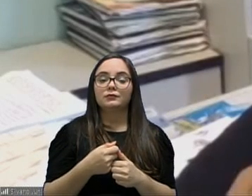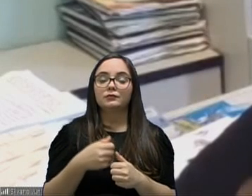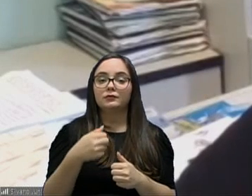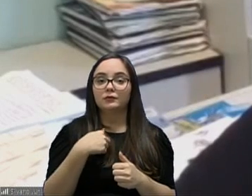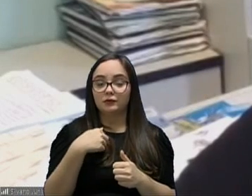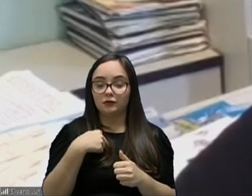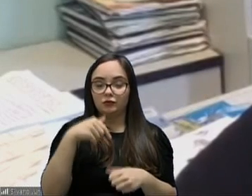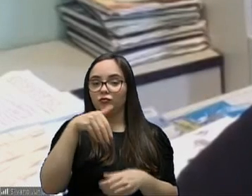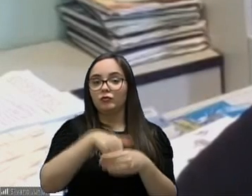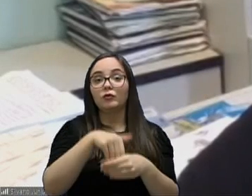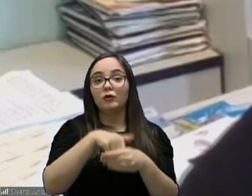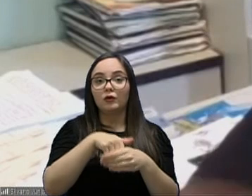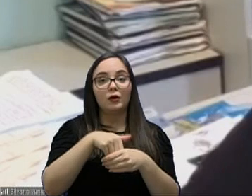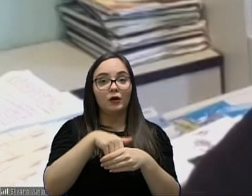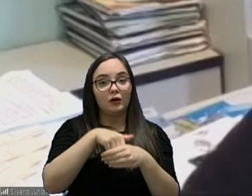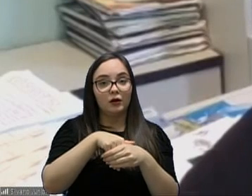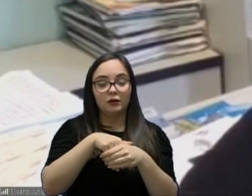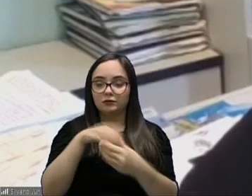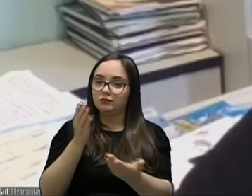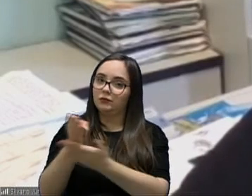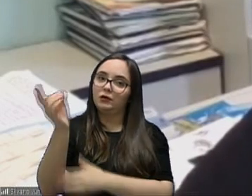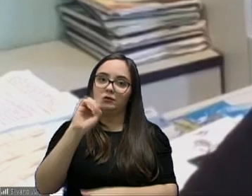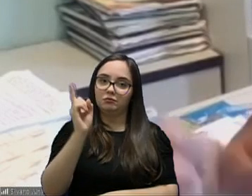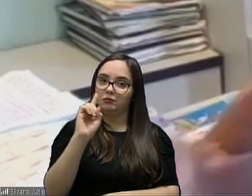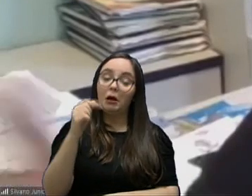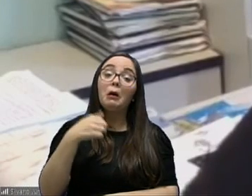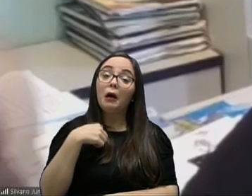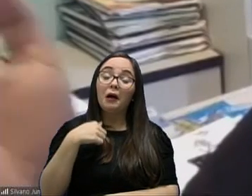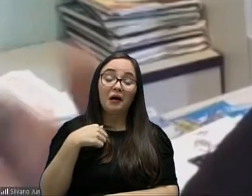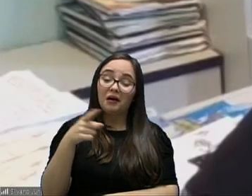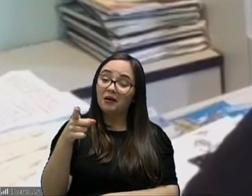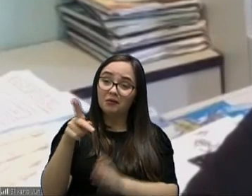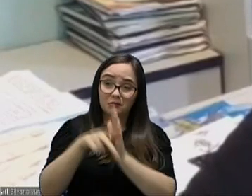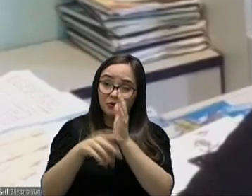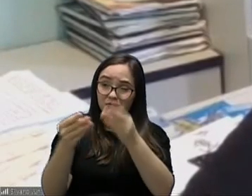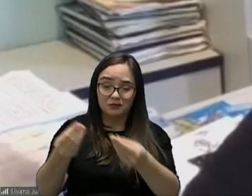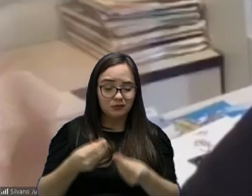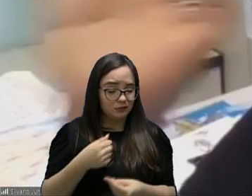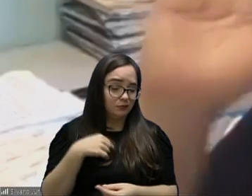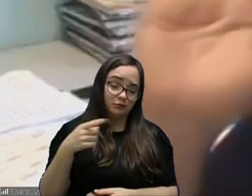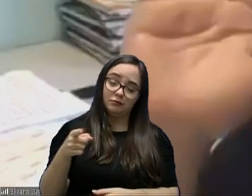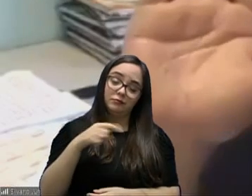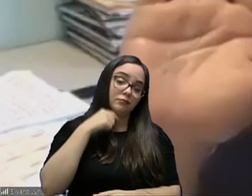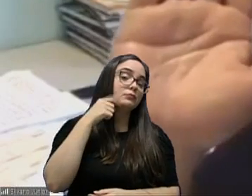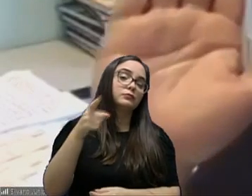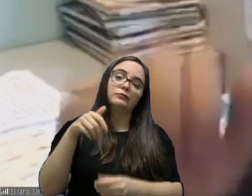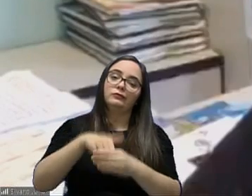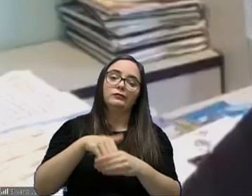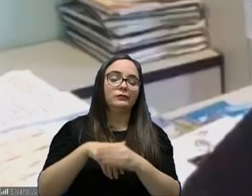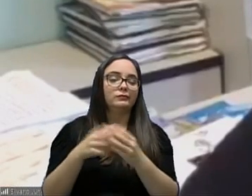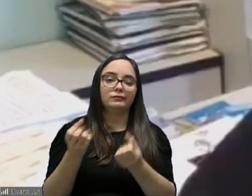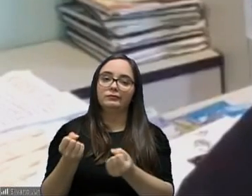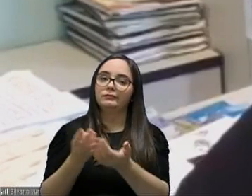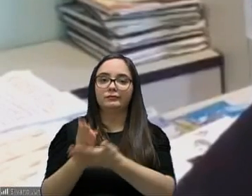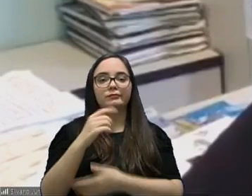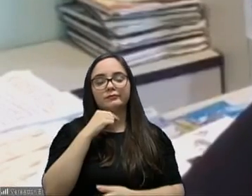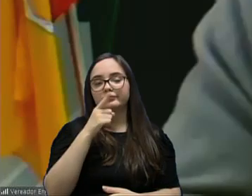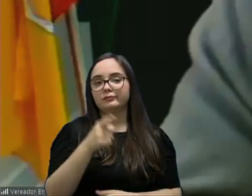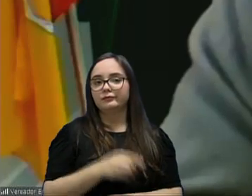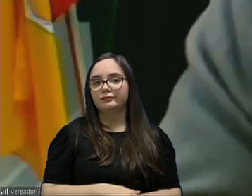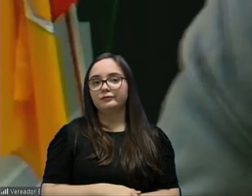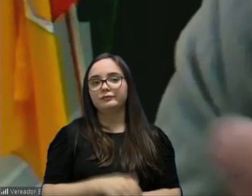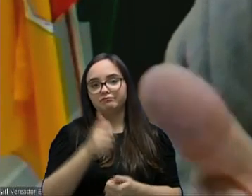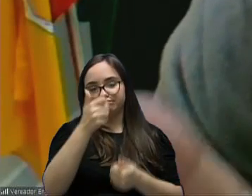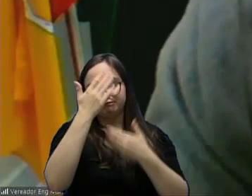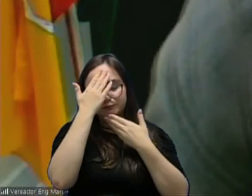votar contra esse projeto. Já nasceu morto esse projeto. É que o presidente está falando. Já vamos, nós já rejeitamos esse projeto aí.